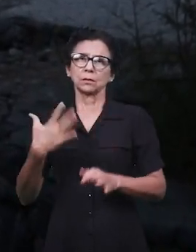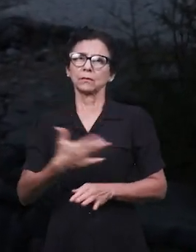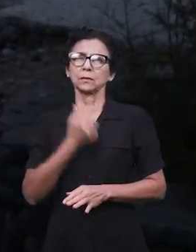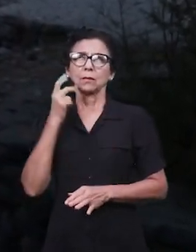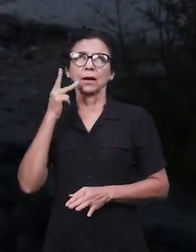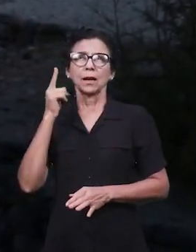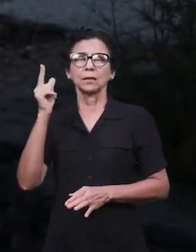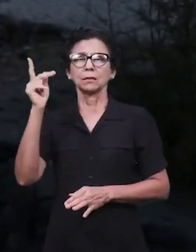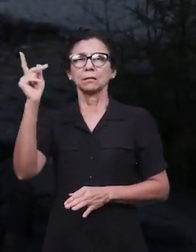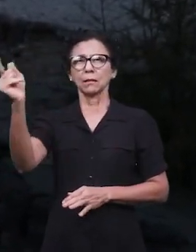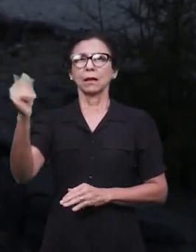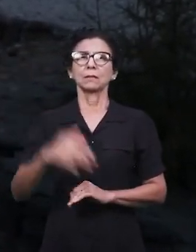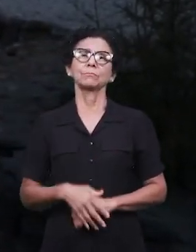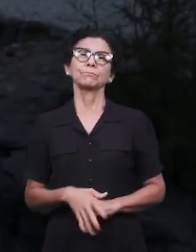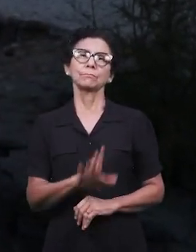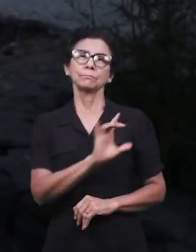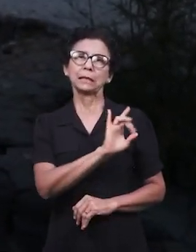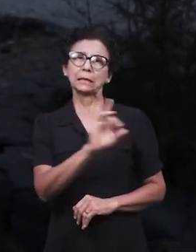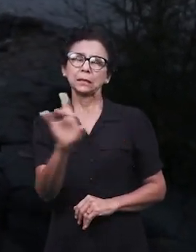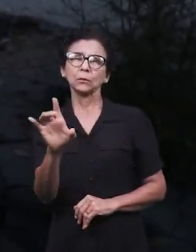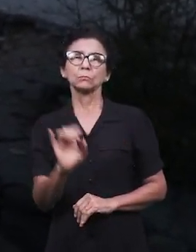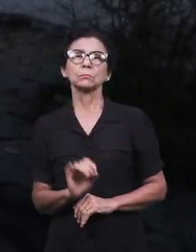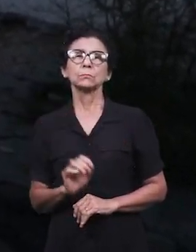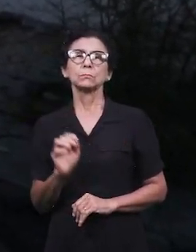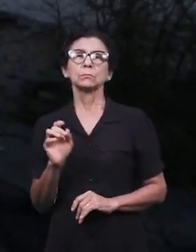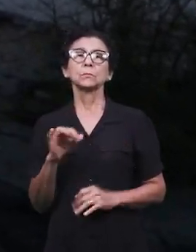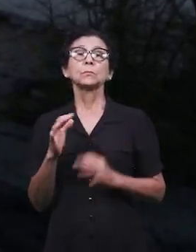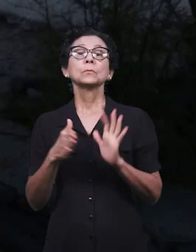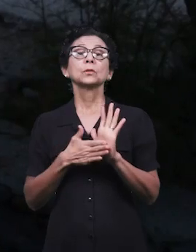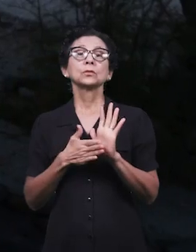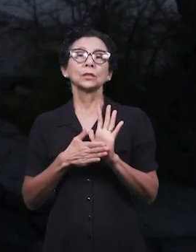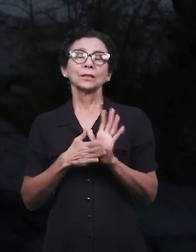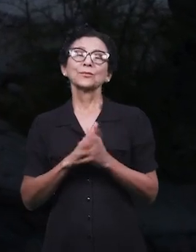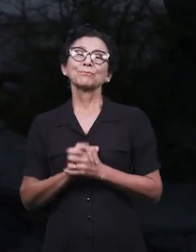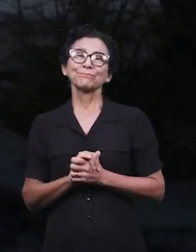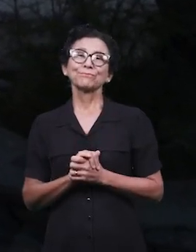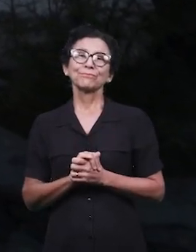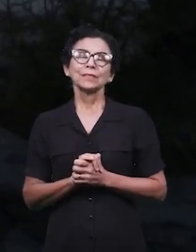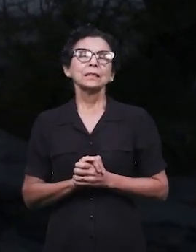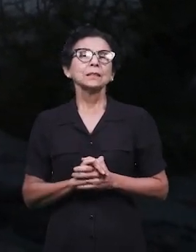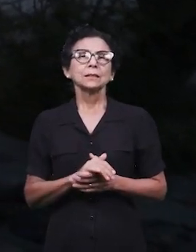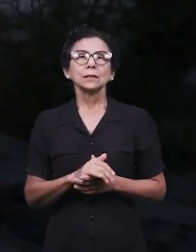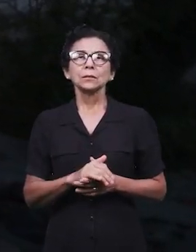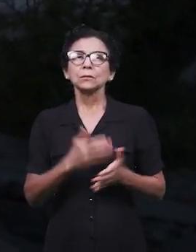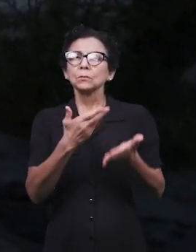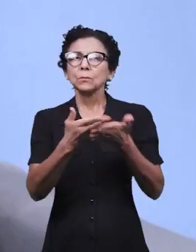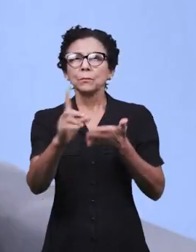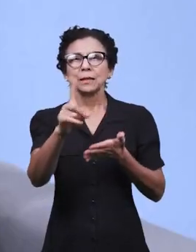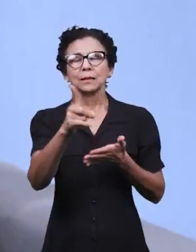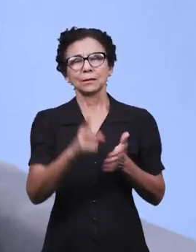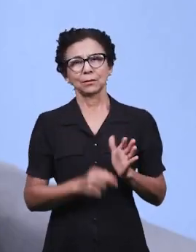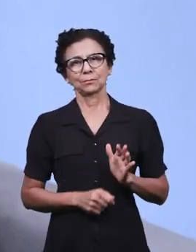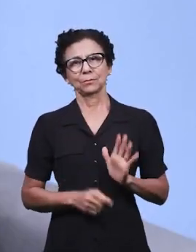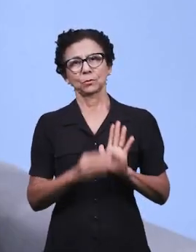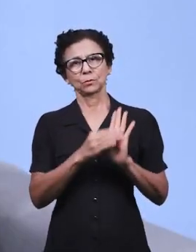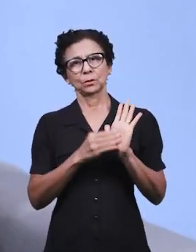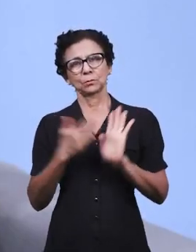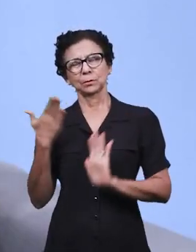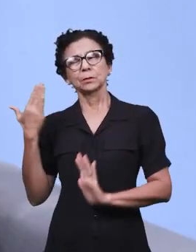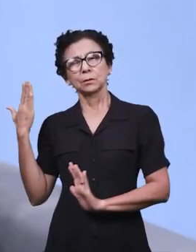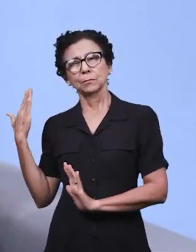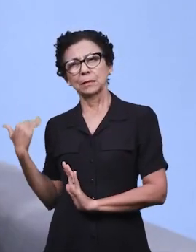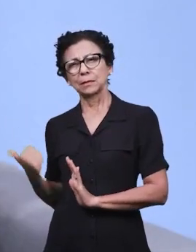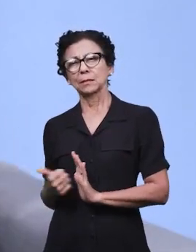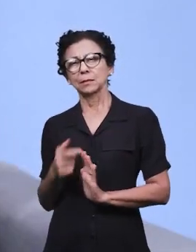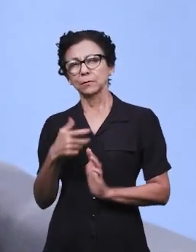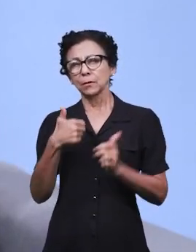vontade suprema para cada um de nós. Então, não deixe de acessar, não deixe de assistir as edições anteriores. Você